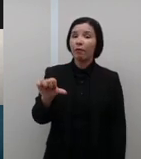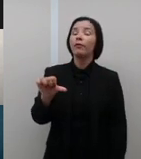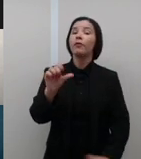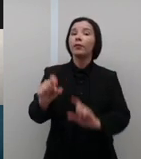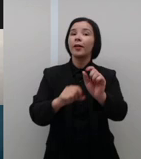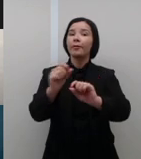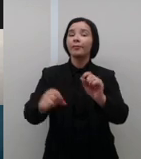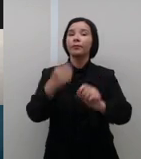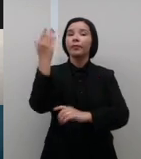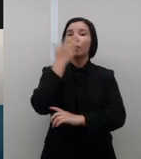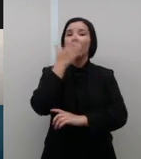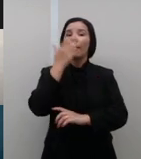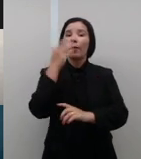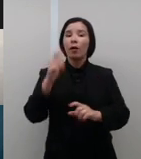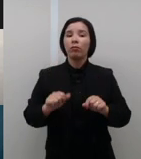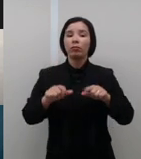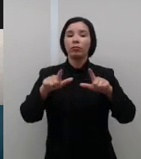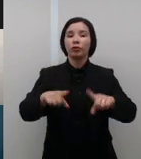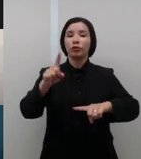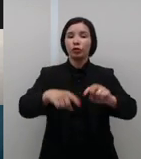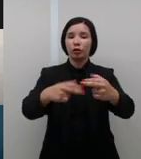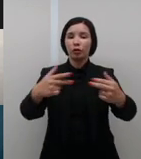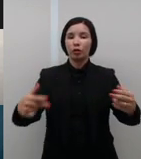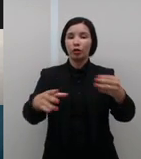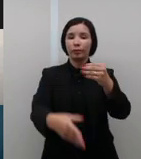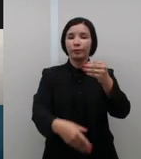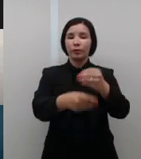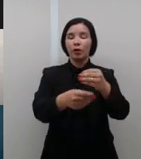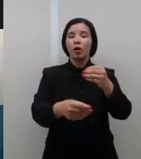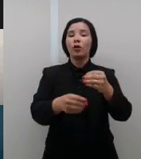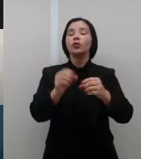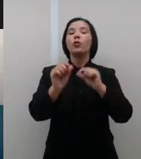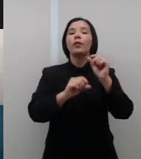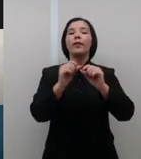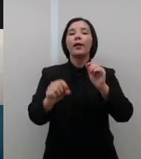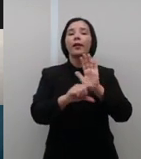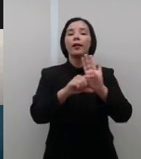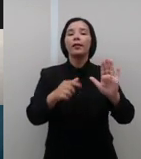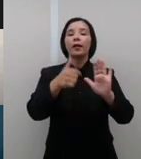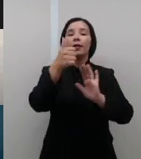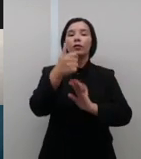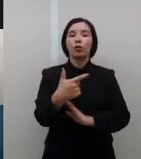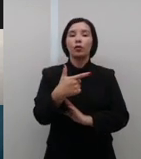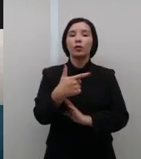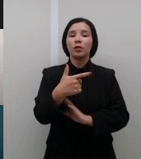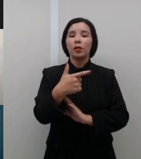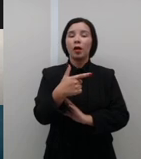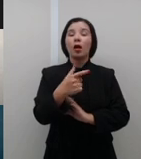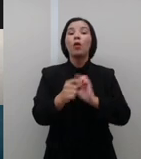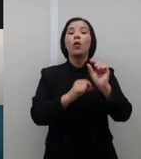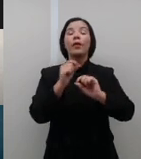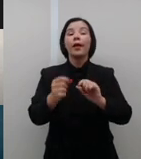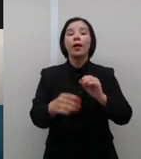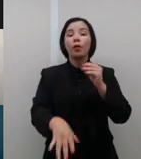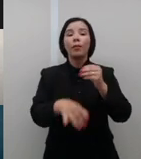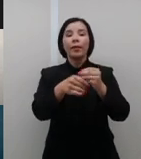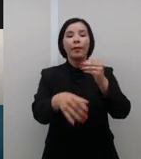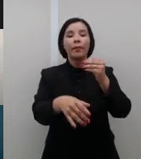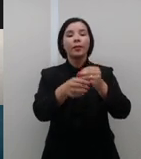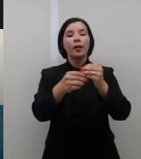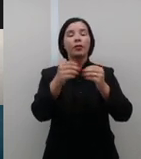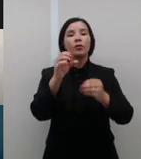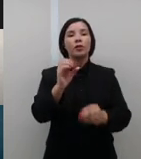havendo a expressa revogação integral do item 12 do edital complementar número 001/2019. Restou